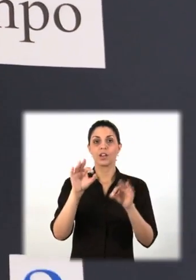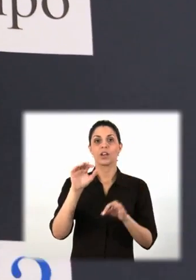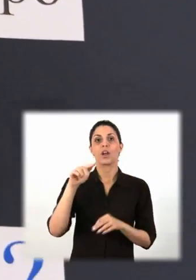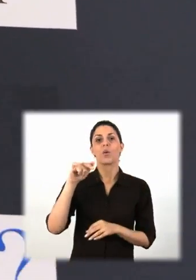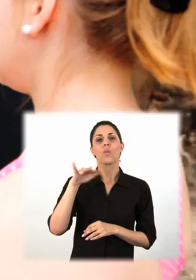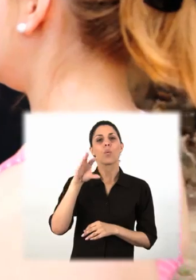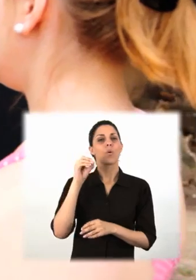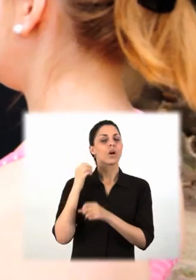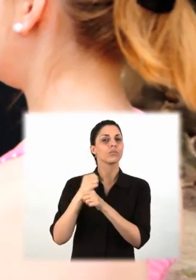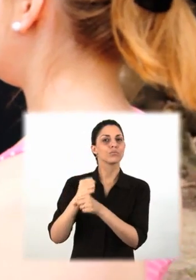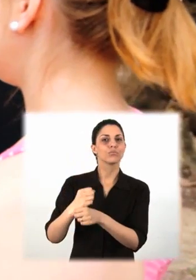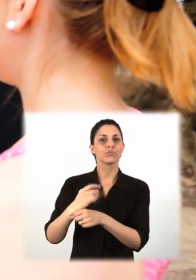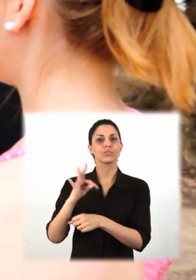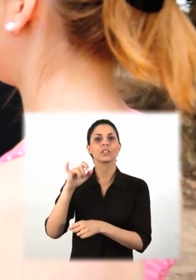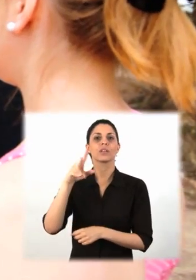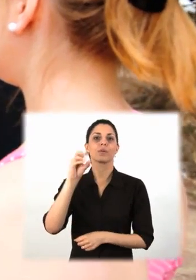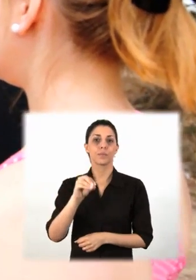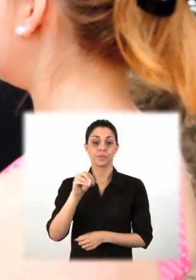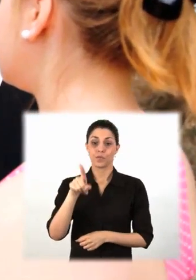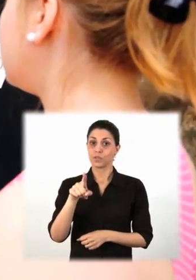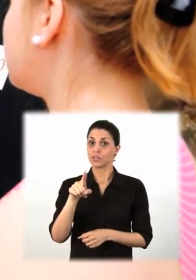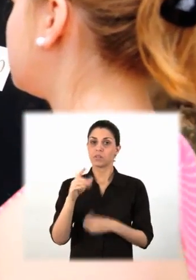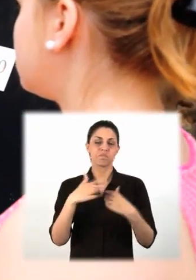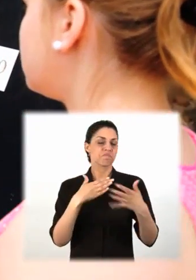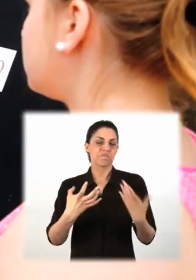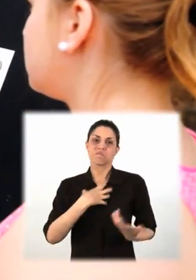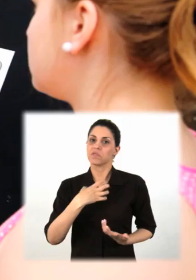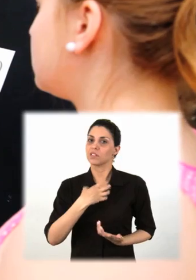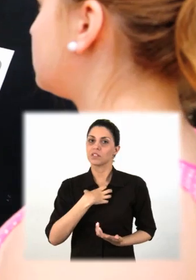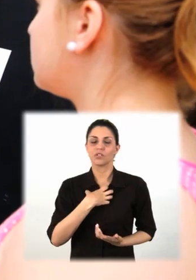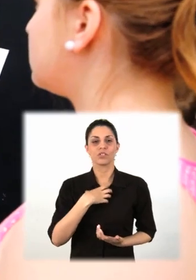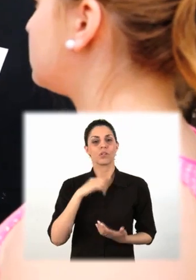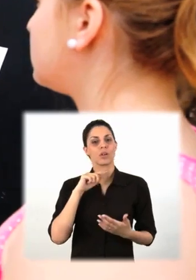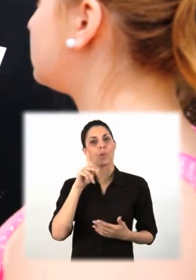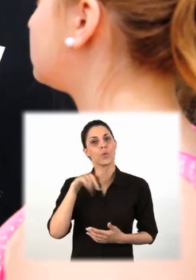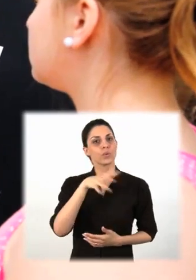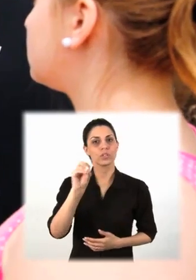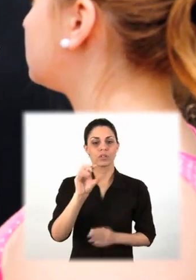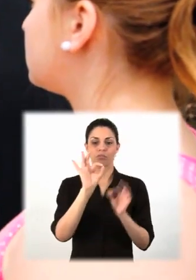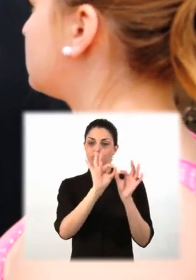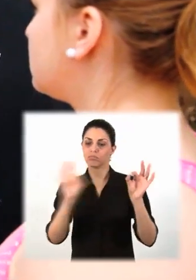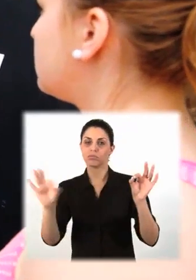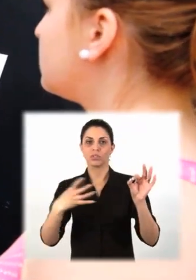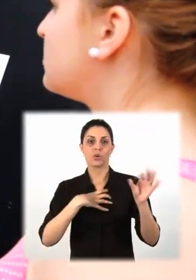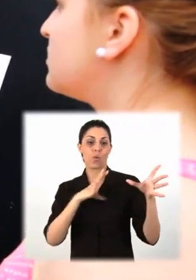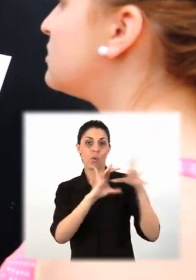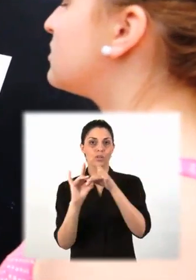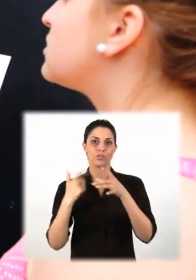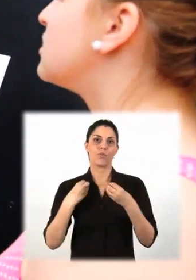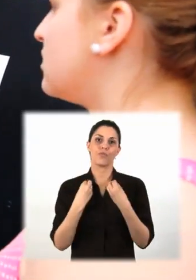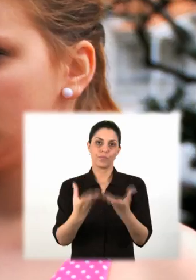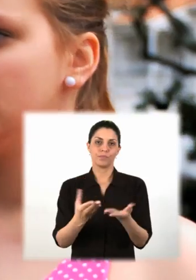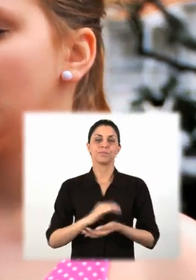irá pontuá-la e interpretá-la da maneira que você entende ser dentro desse